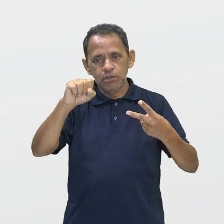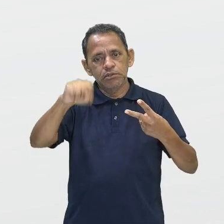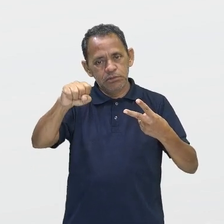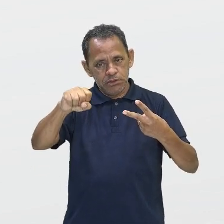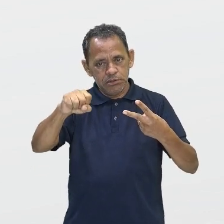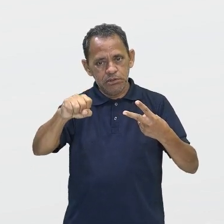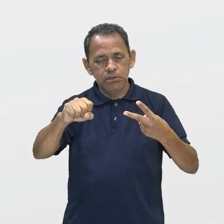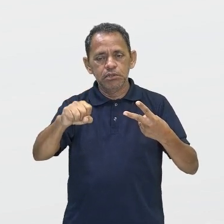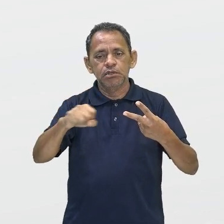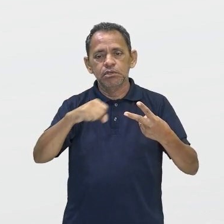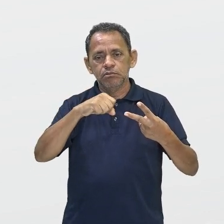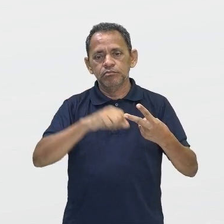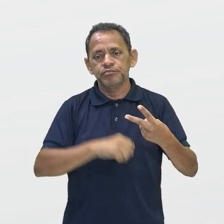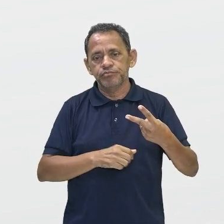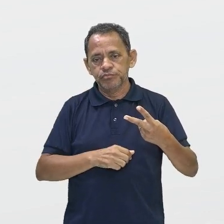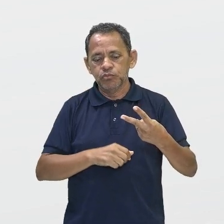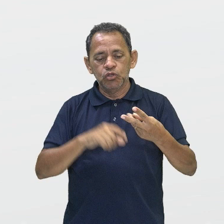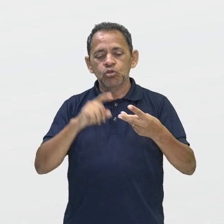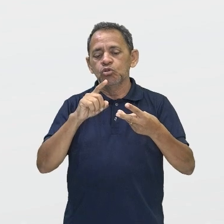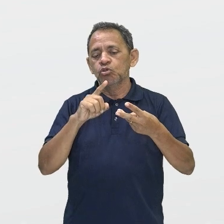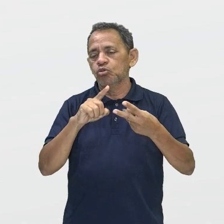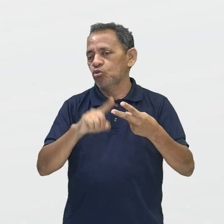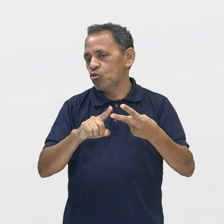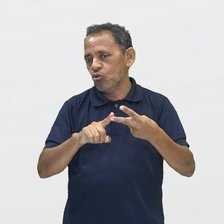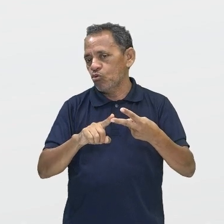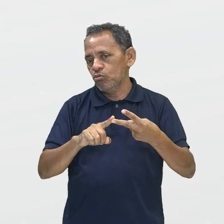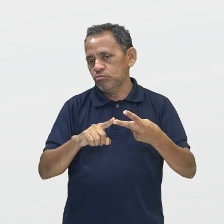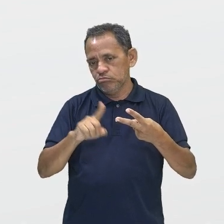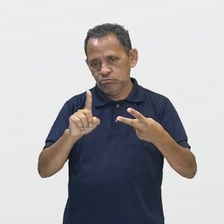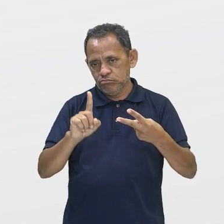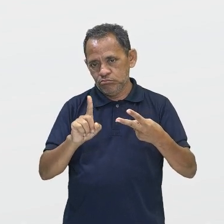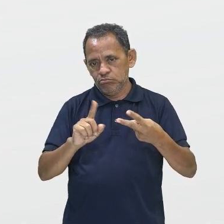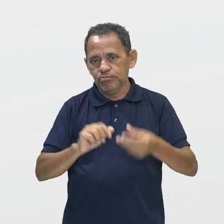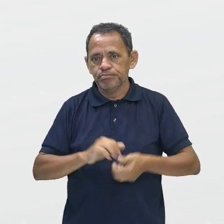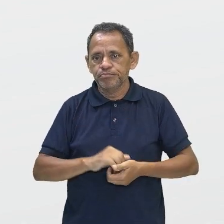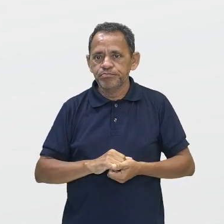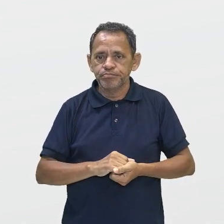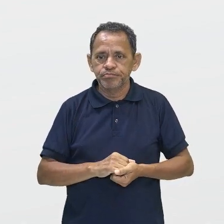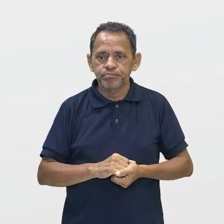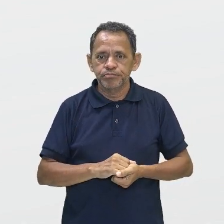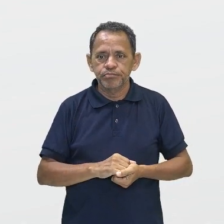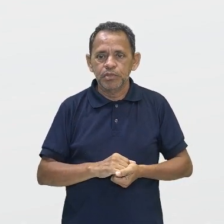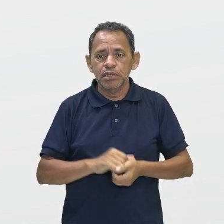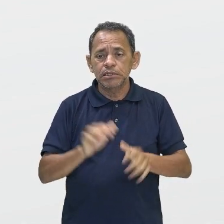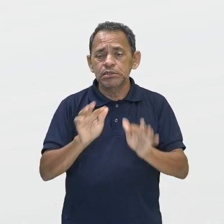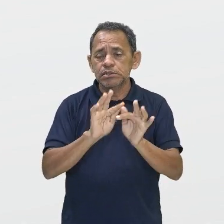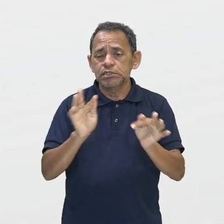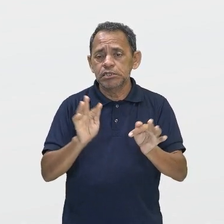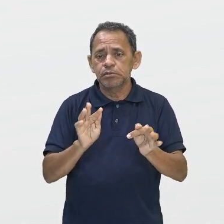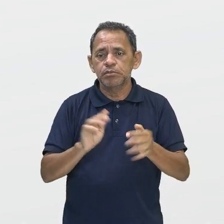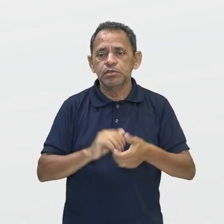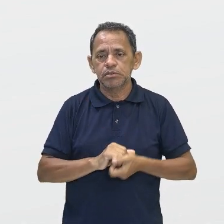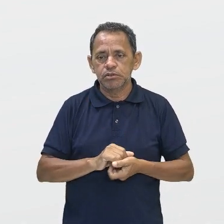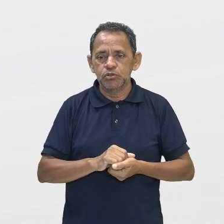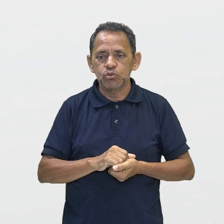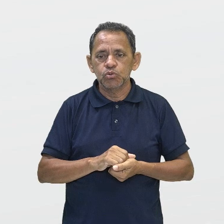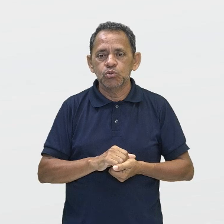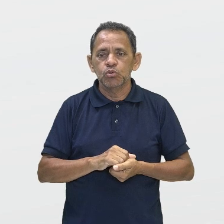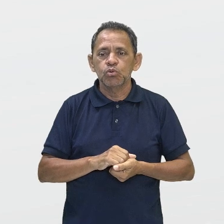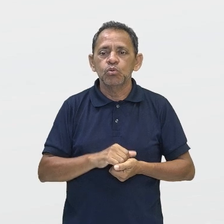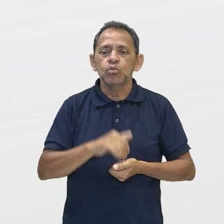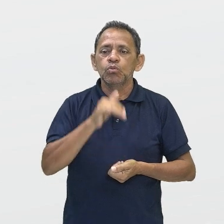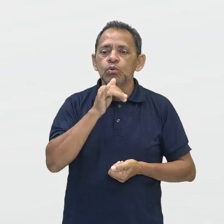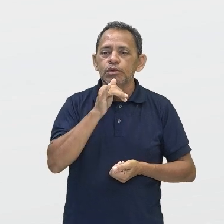am. No, I'm not. Beleza? Então é bem simples como a forma